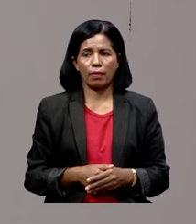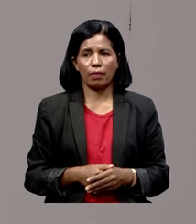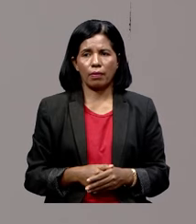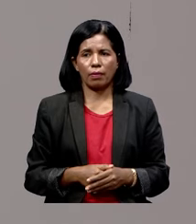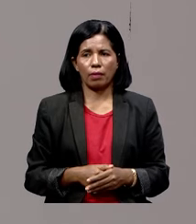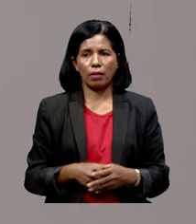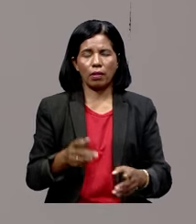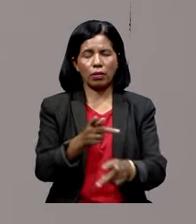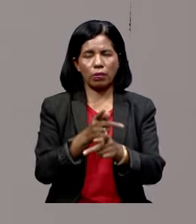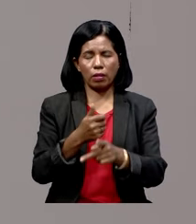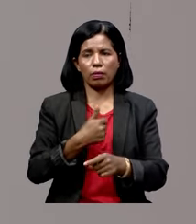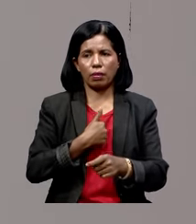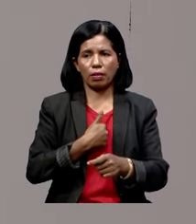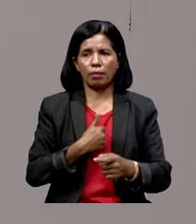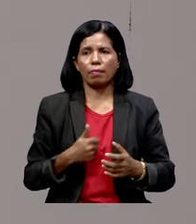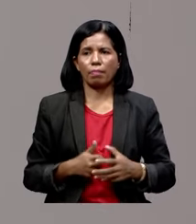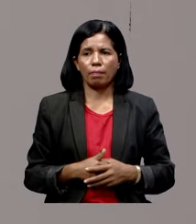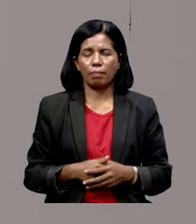Cuida do ar,